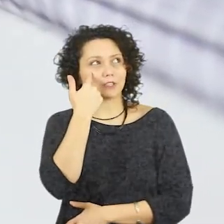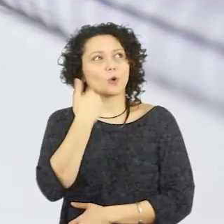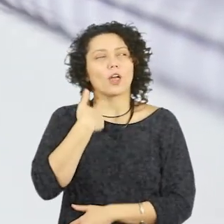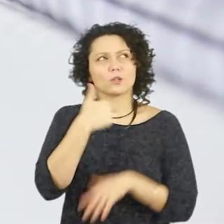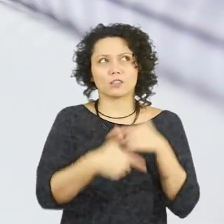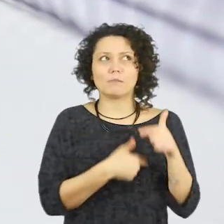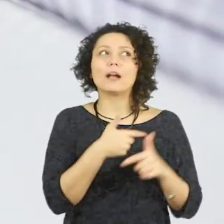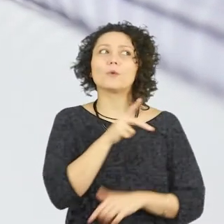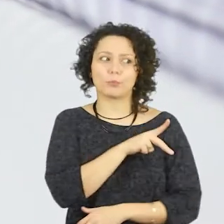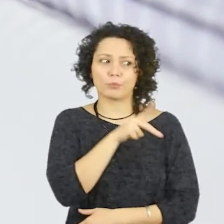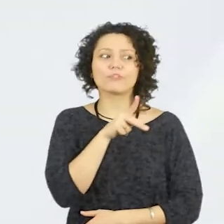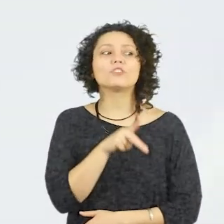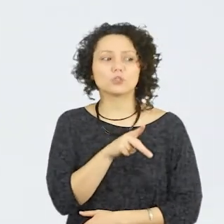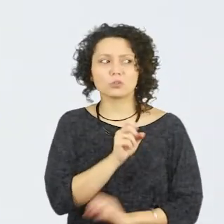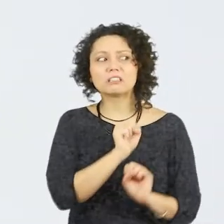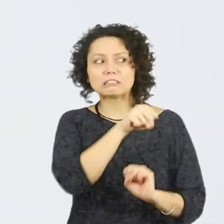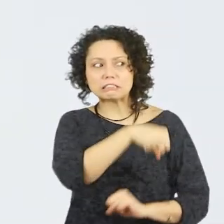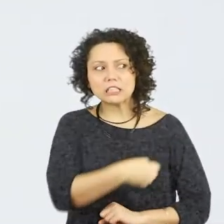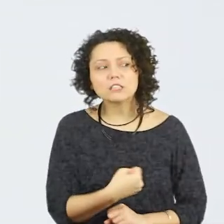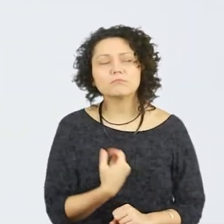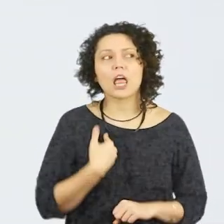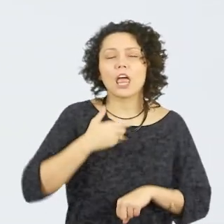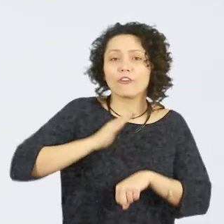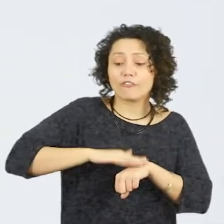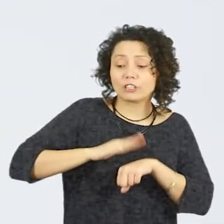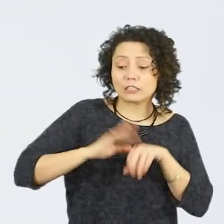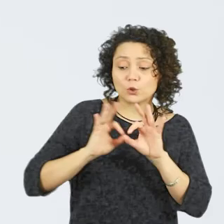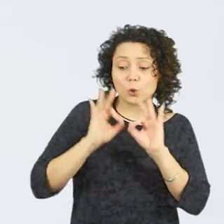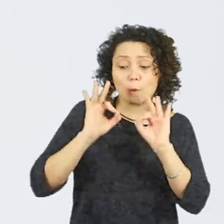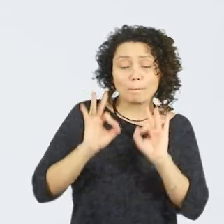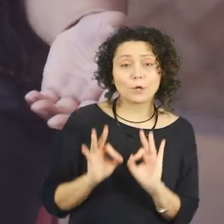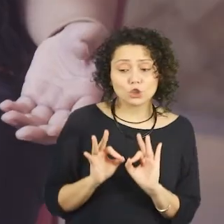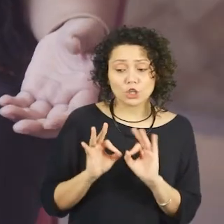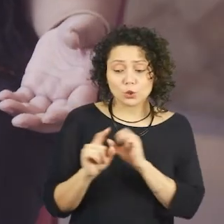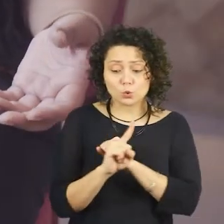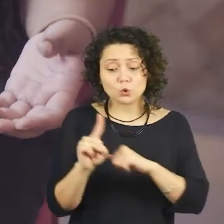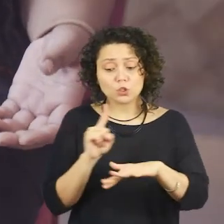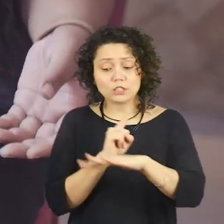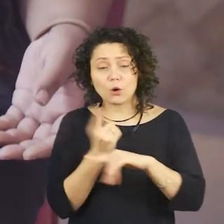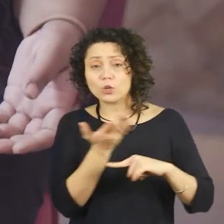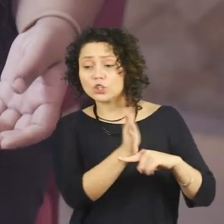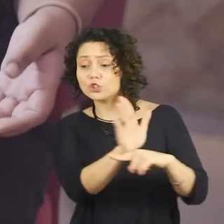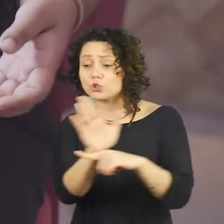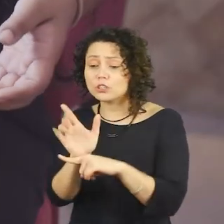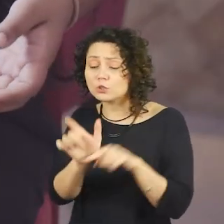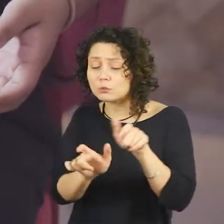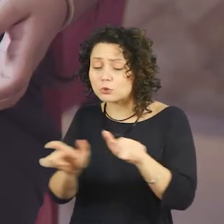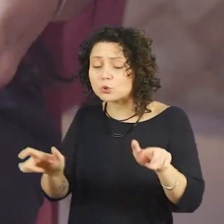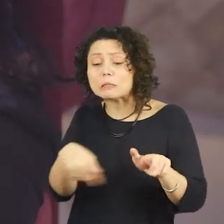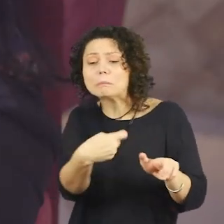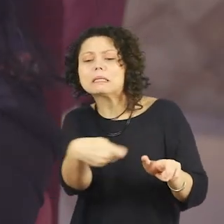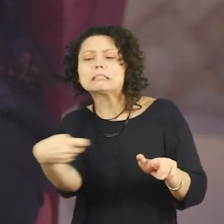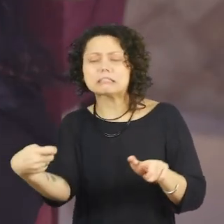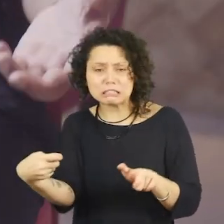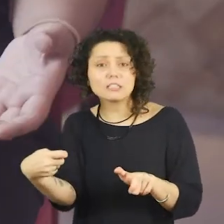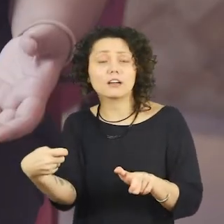como professora, podendo fazer projetos sociais e ajudando as pessoas que necessitam.